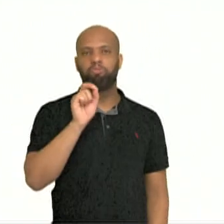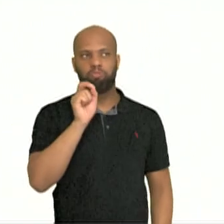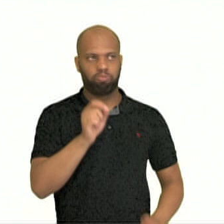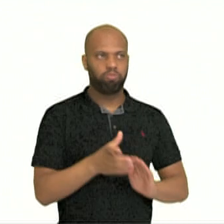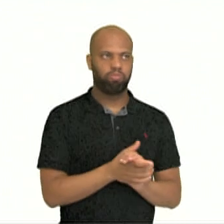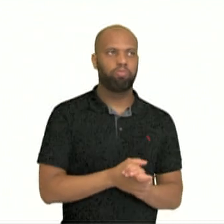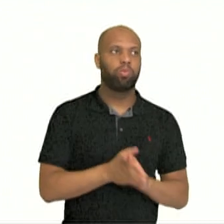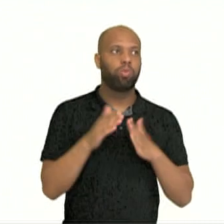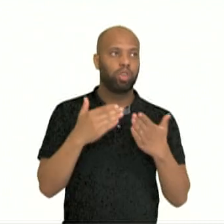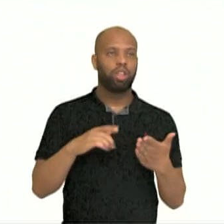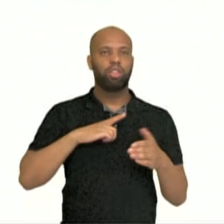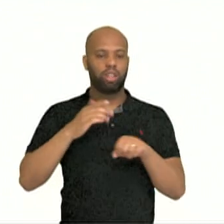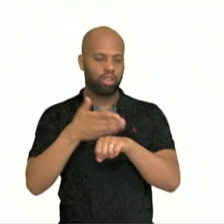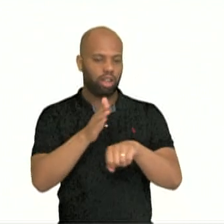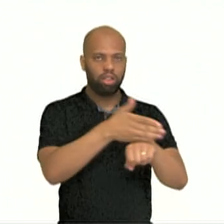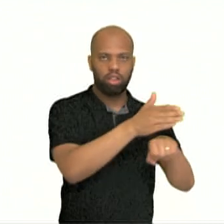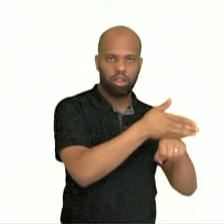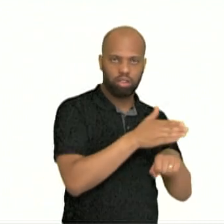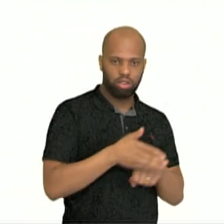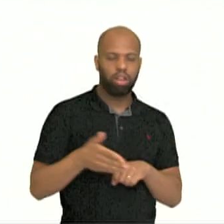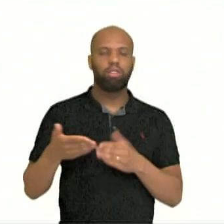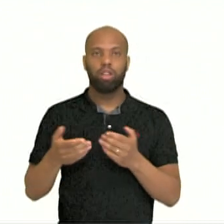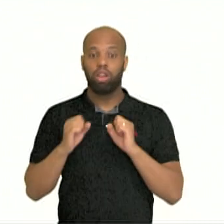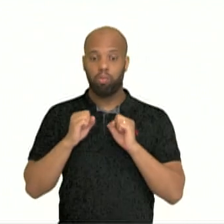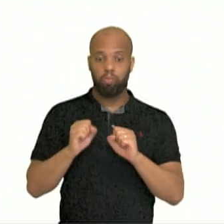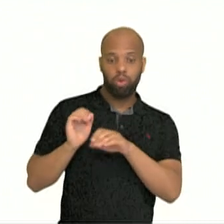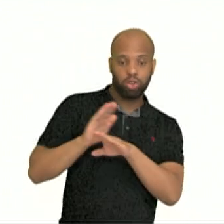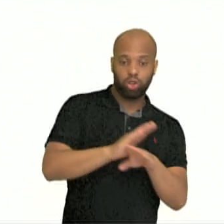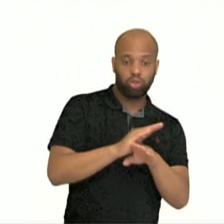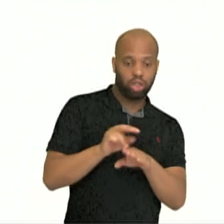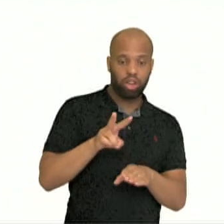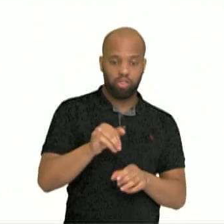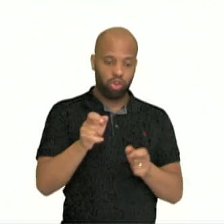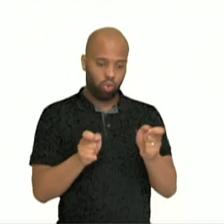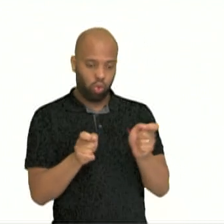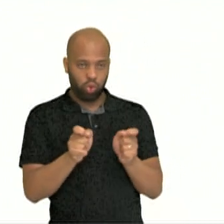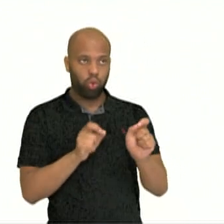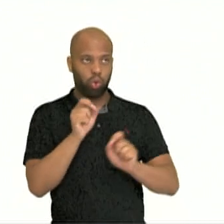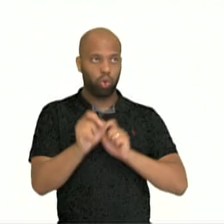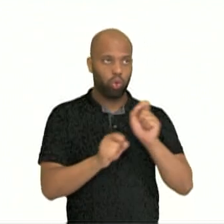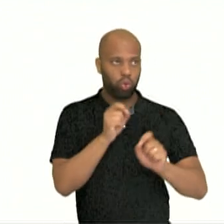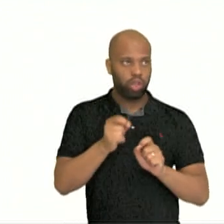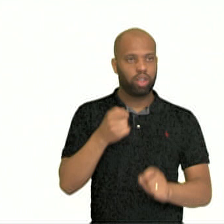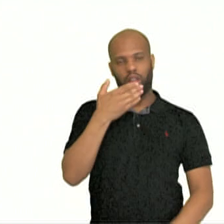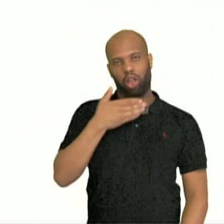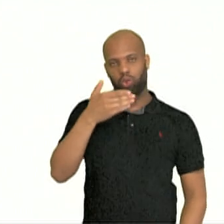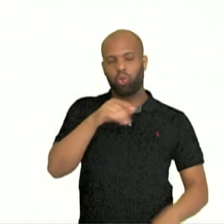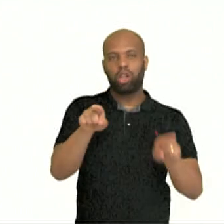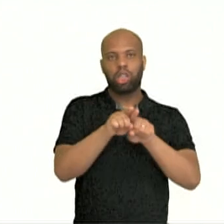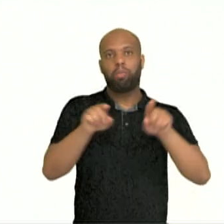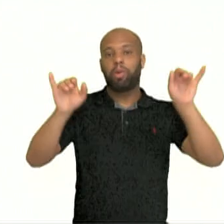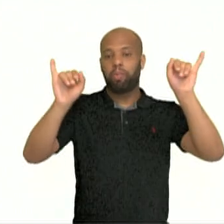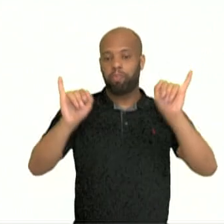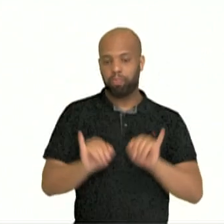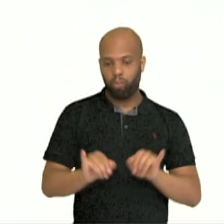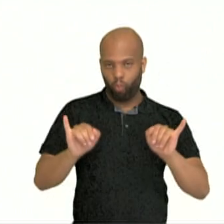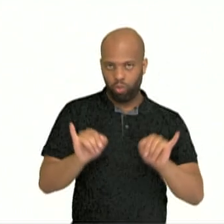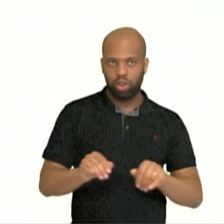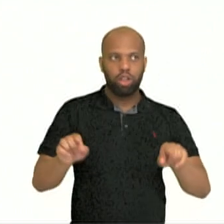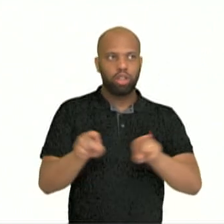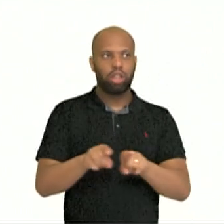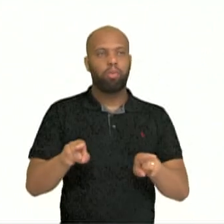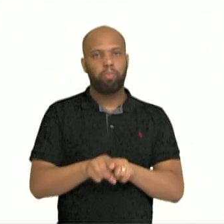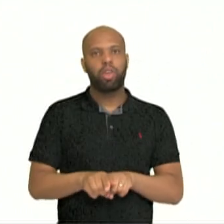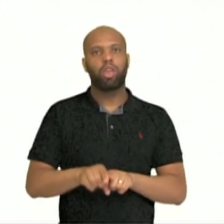professora? A prática de exercícios pode ajudar a controlar a glicemia e perder gordura corporal, além de